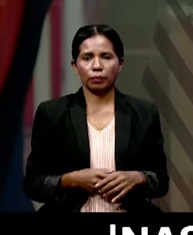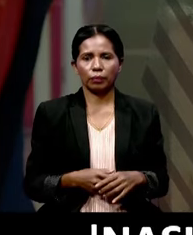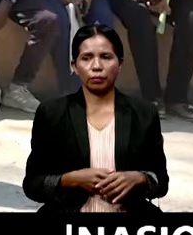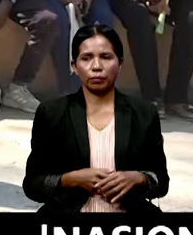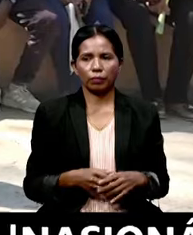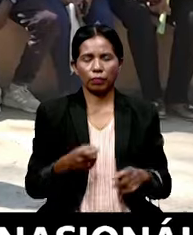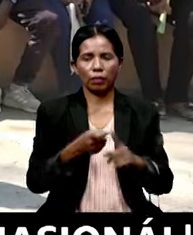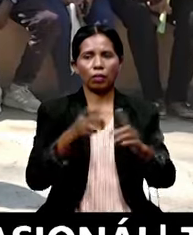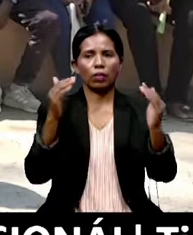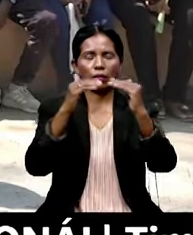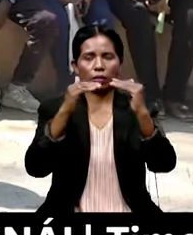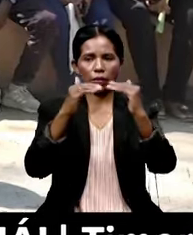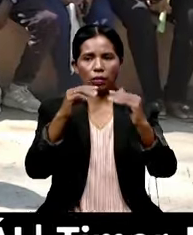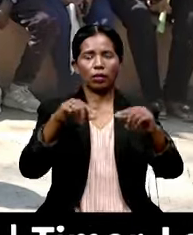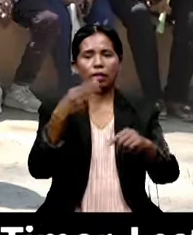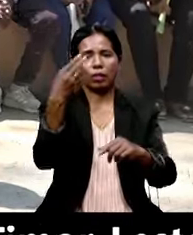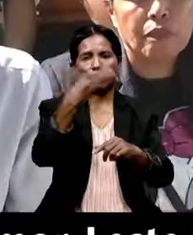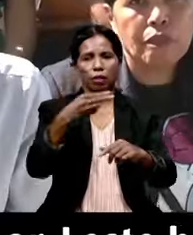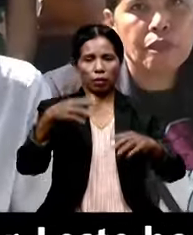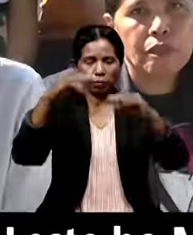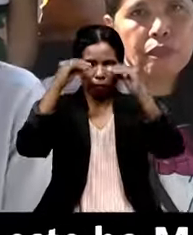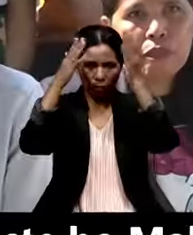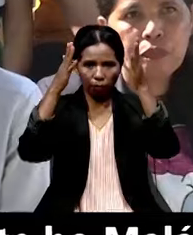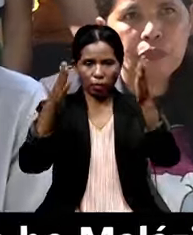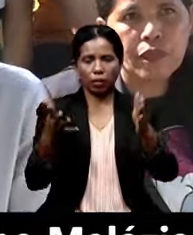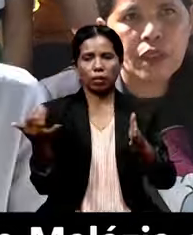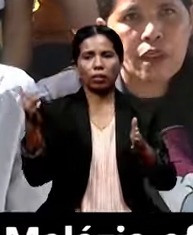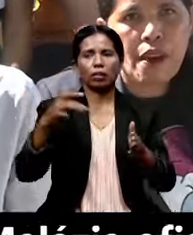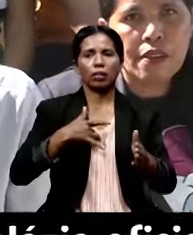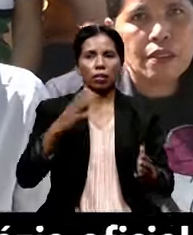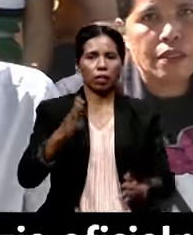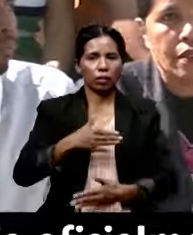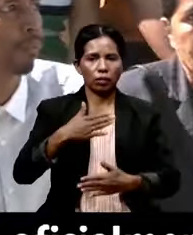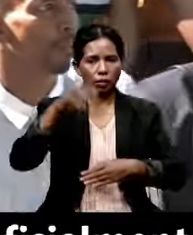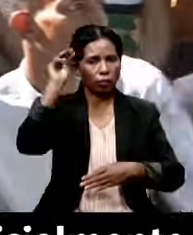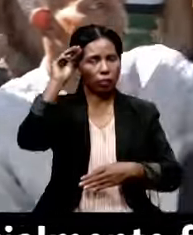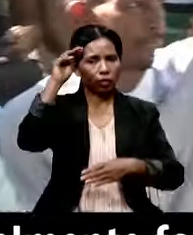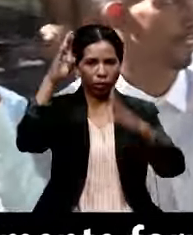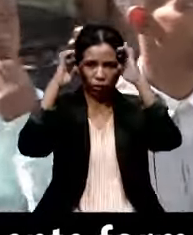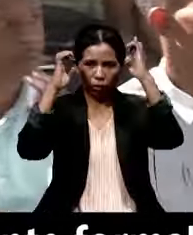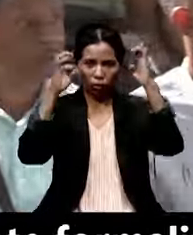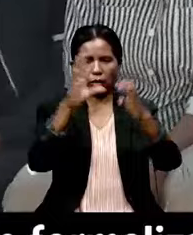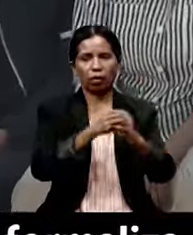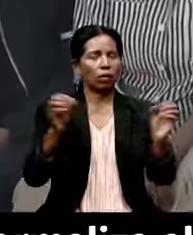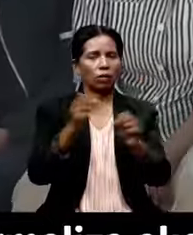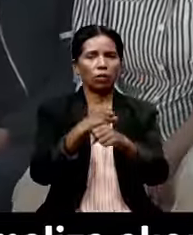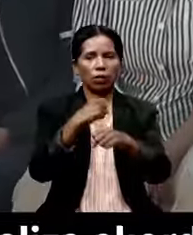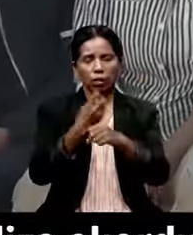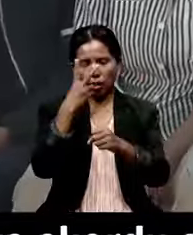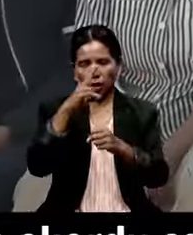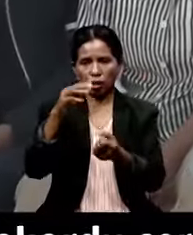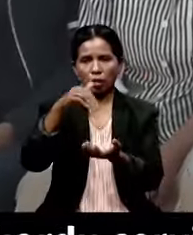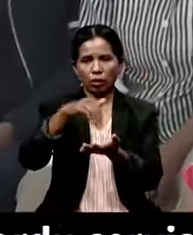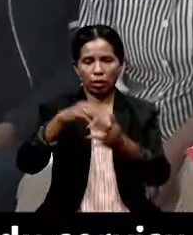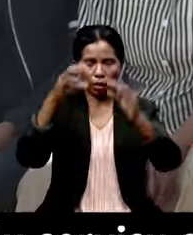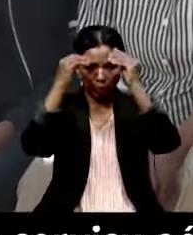Le Russo Conferência de Imprensa quinta, né, ex-professor contratado será, lamenta a decisão ministra da Educação, Nebe Lacoy Halo Aveleção,